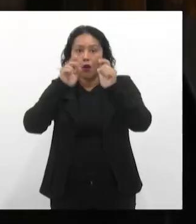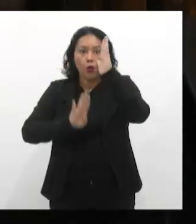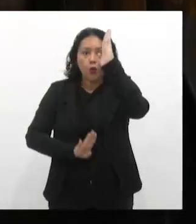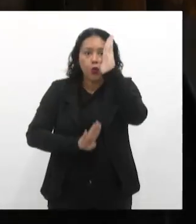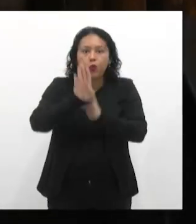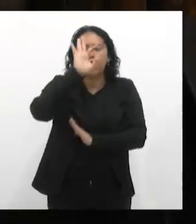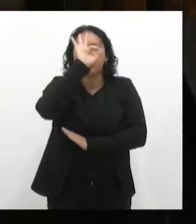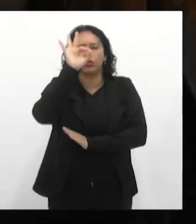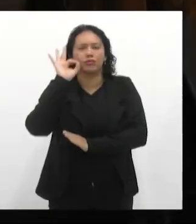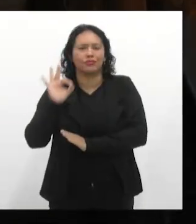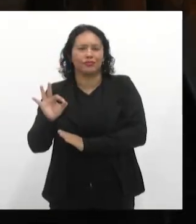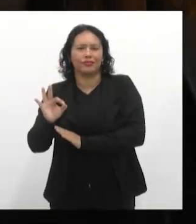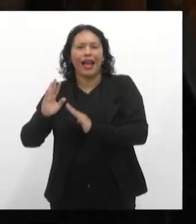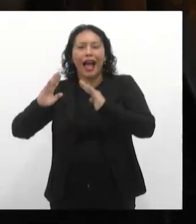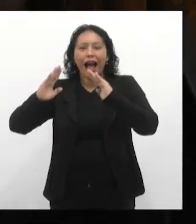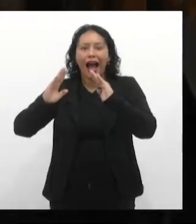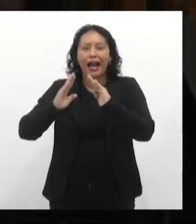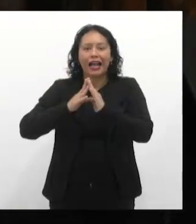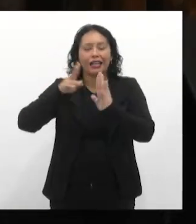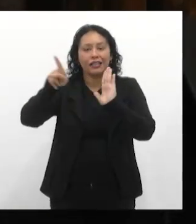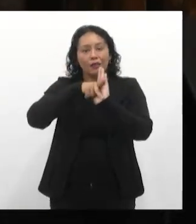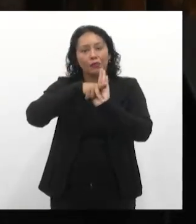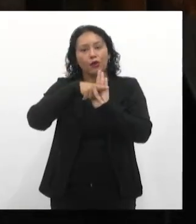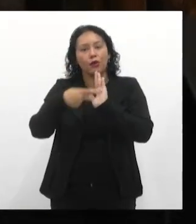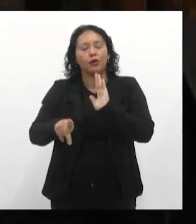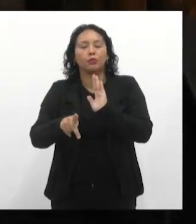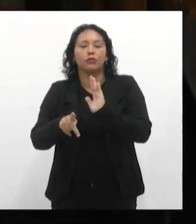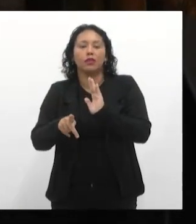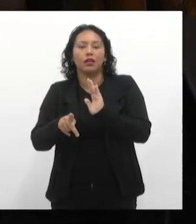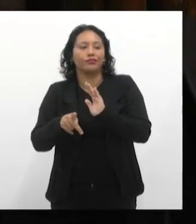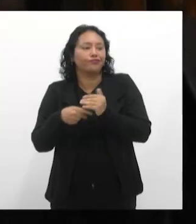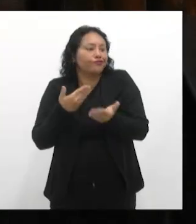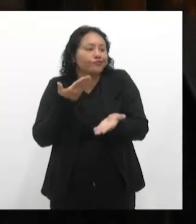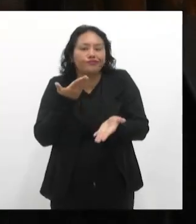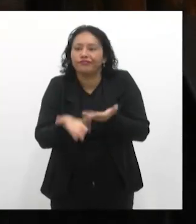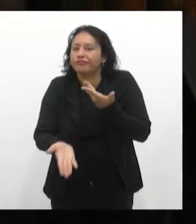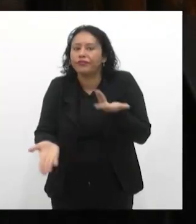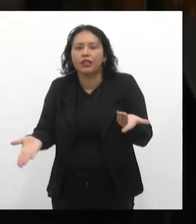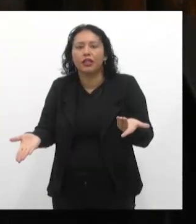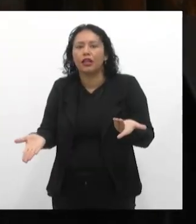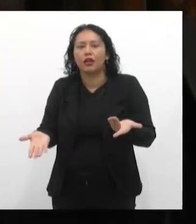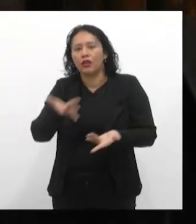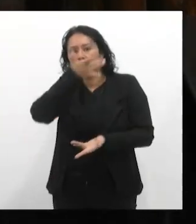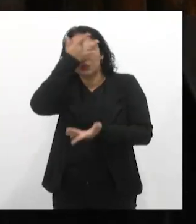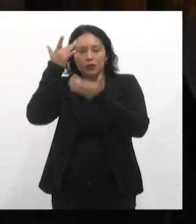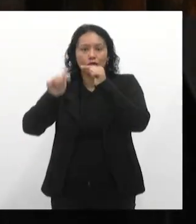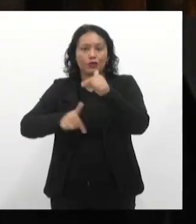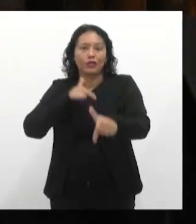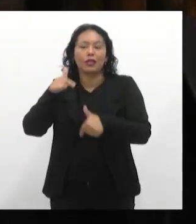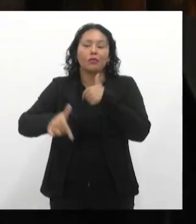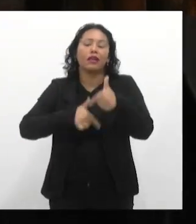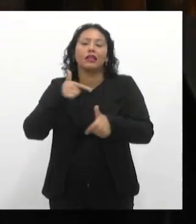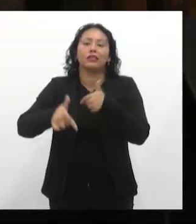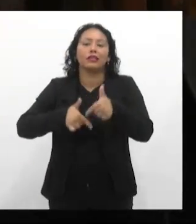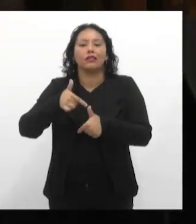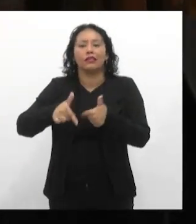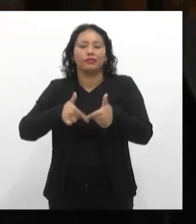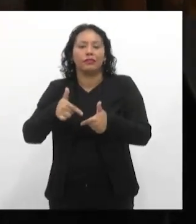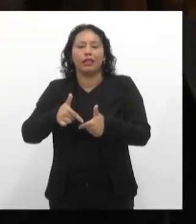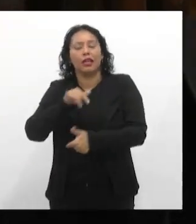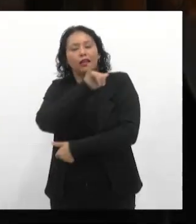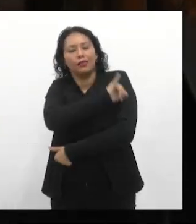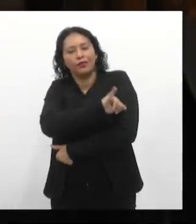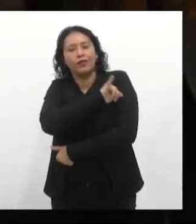onde a casa própria virou um sonho muito distante para a classe trabalhadora. É nesse mesmo estado que a gente vai